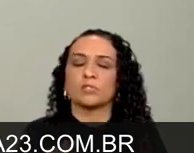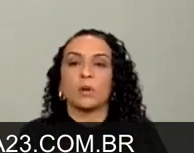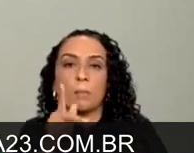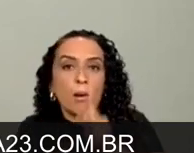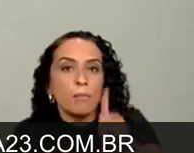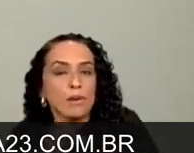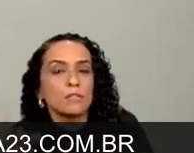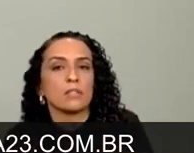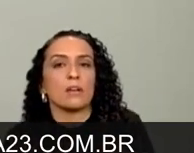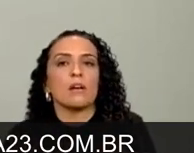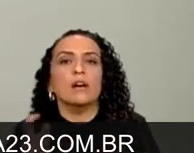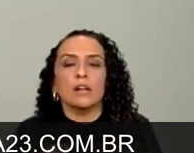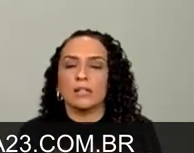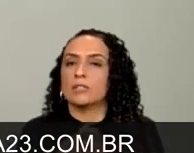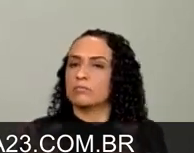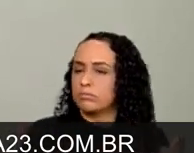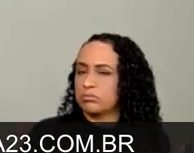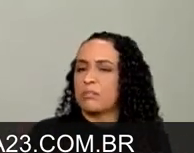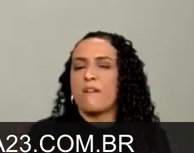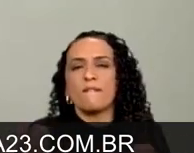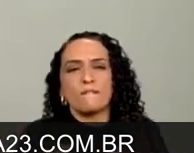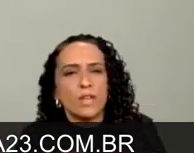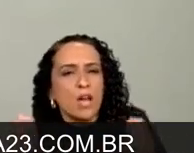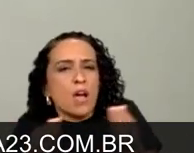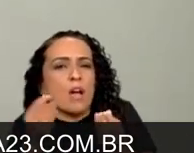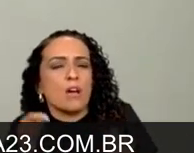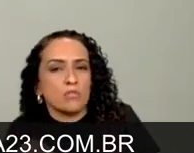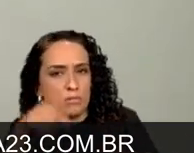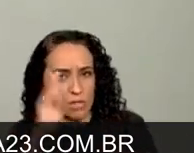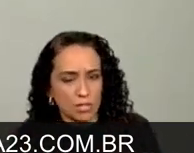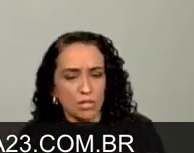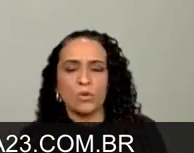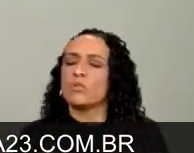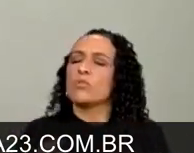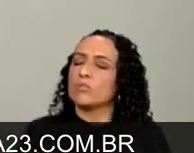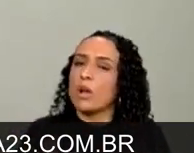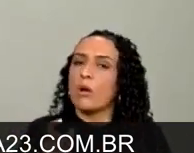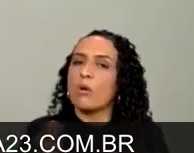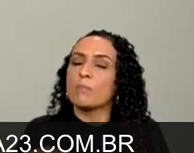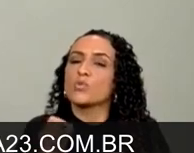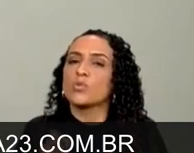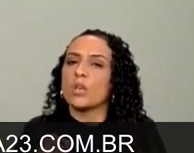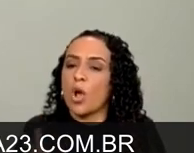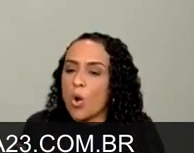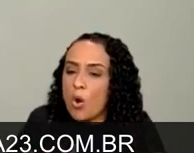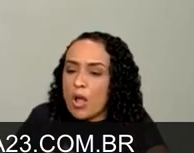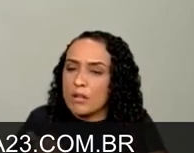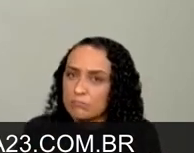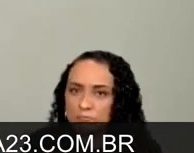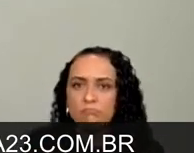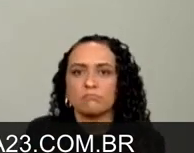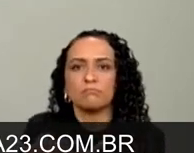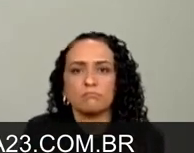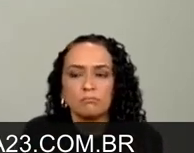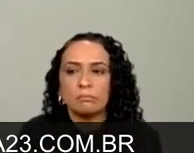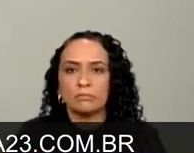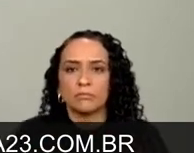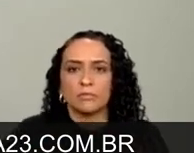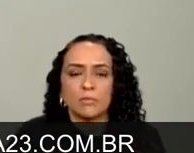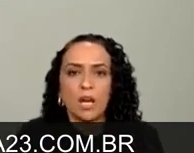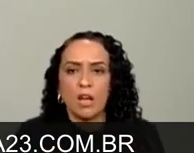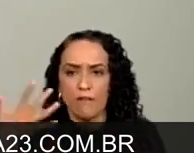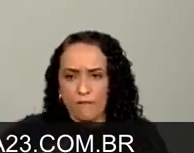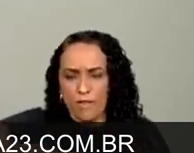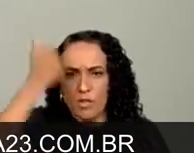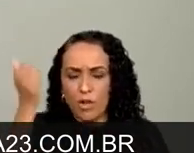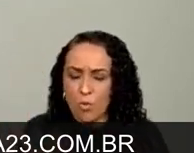população. Essa é uma dimensão bastante frágil ainda no Brasil. A gente trabalhou com a dimensão de qualidade, então a gente tem que ofertar serviços de banda larga com velocidade